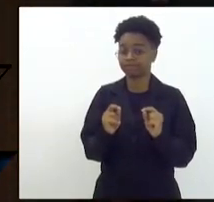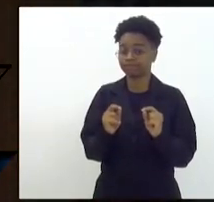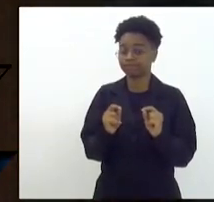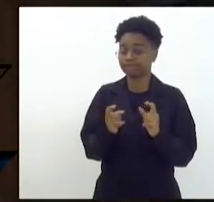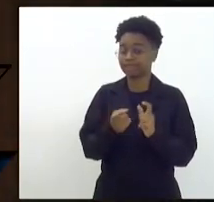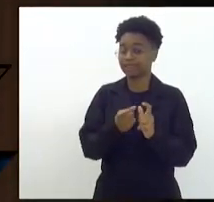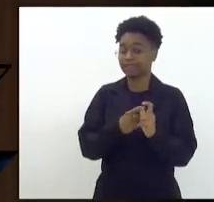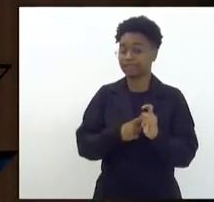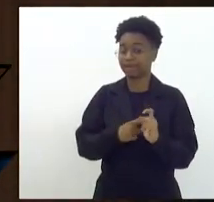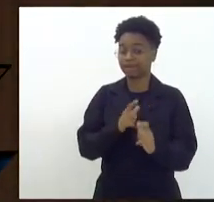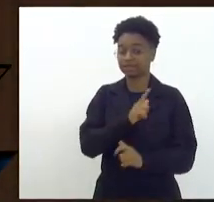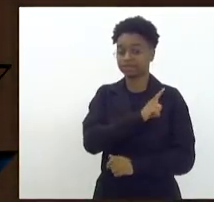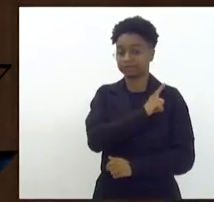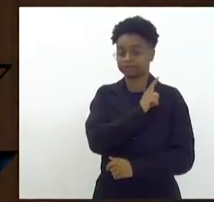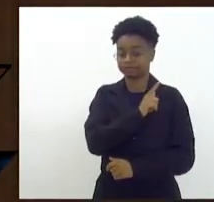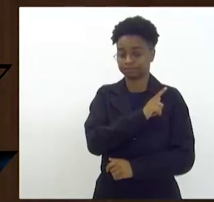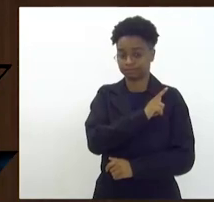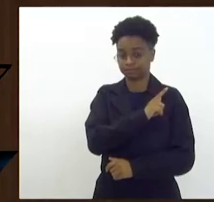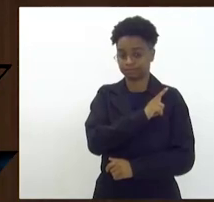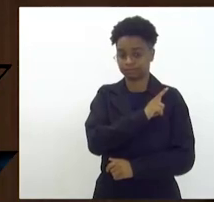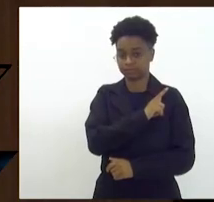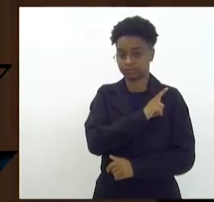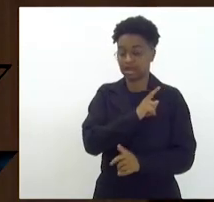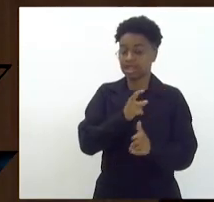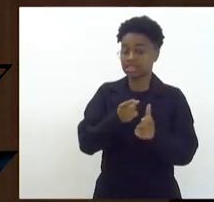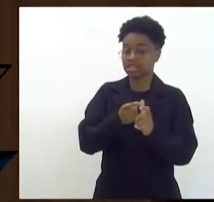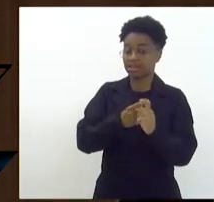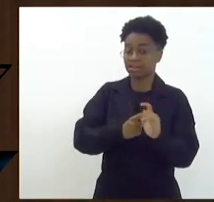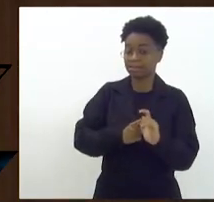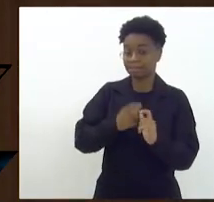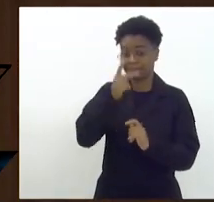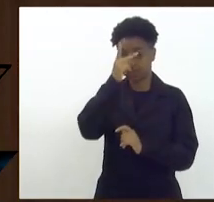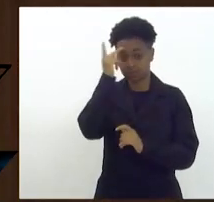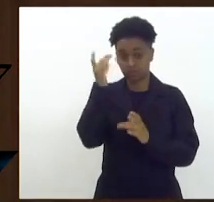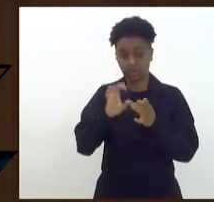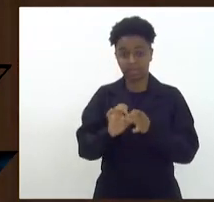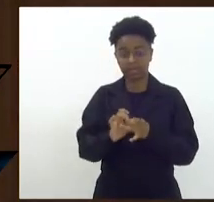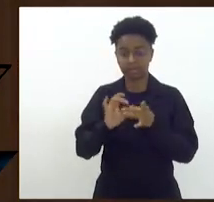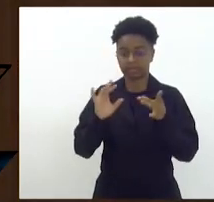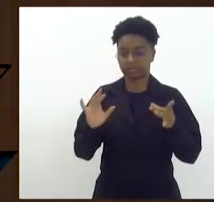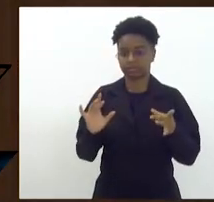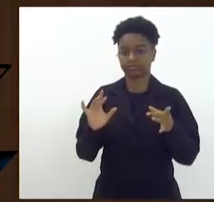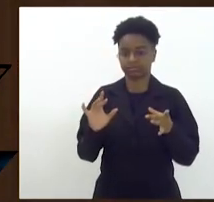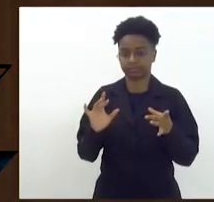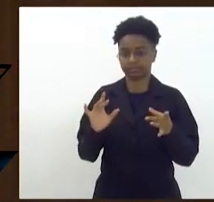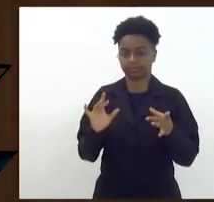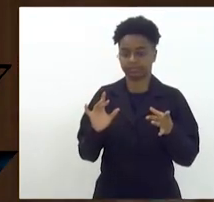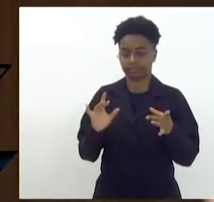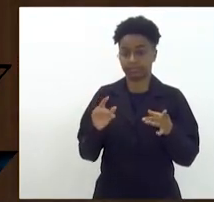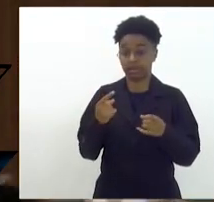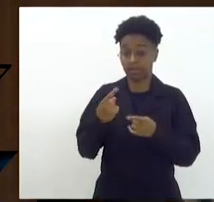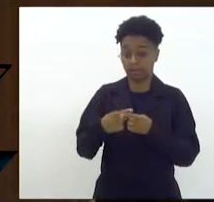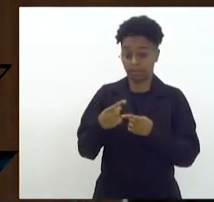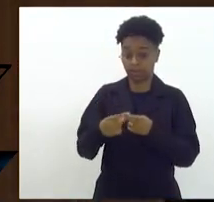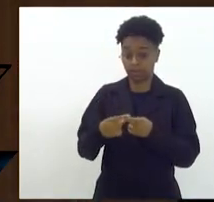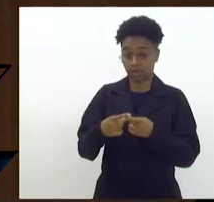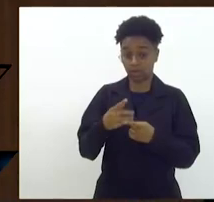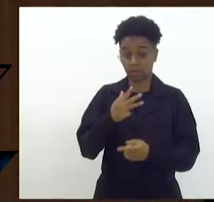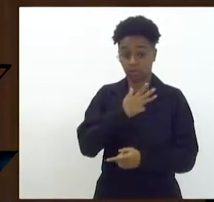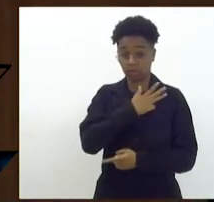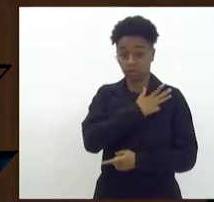do gestor Depende de quem vai liberar porque a Lula